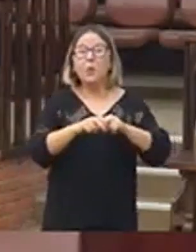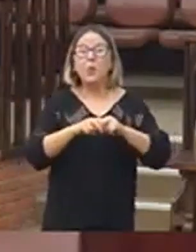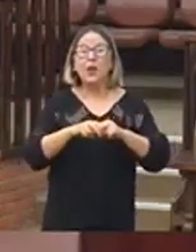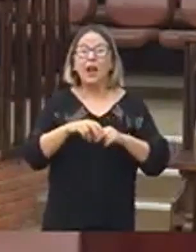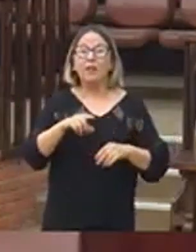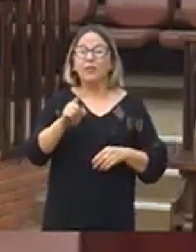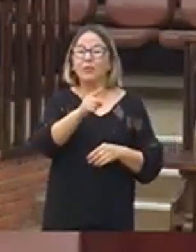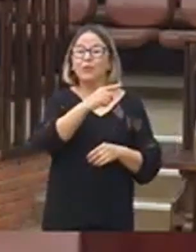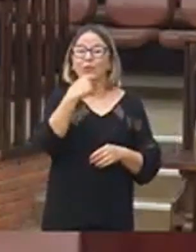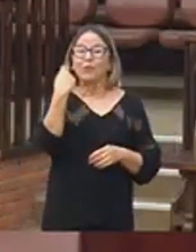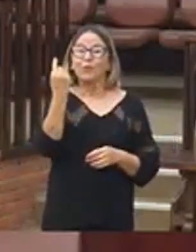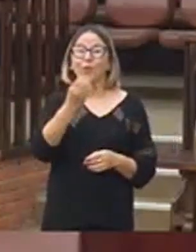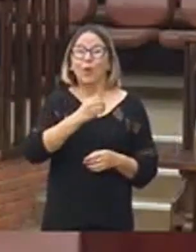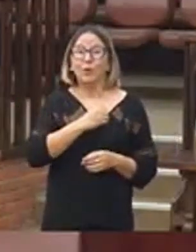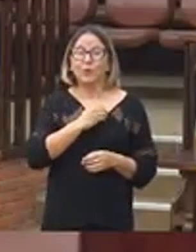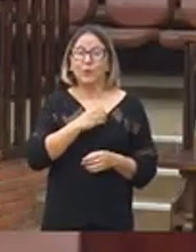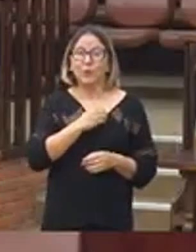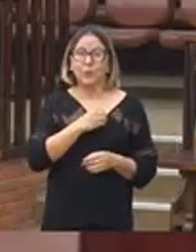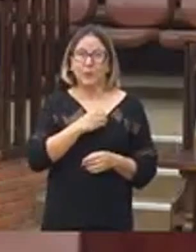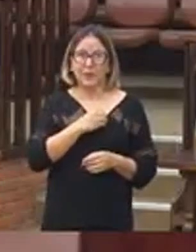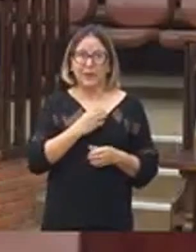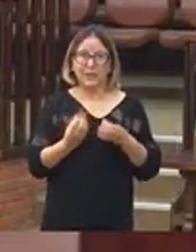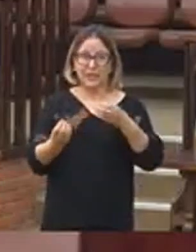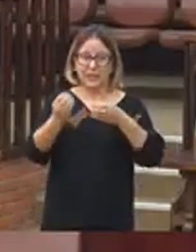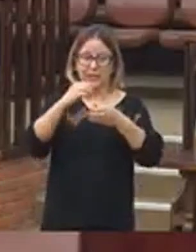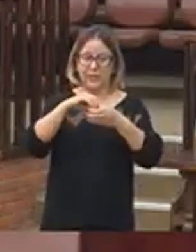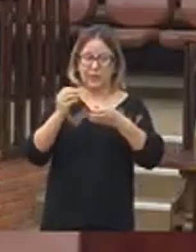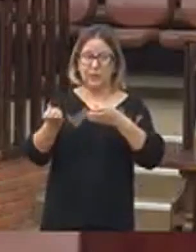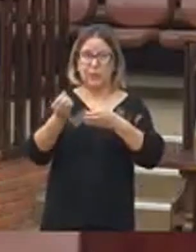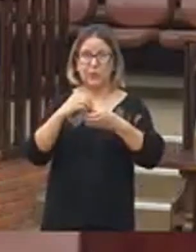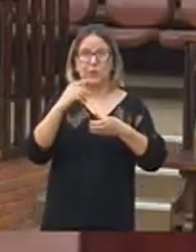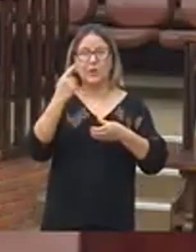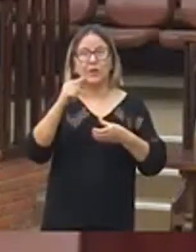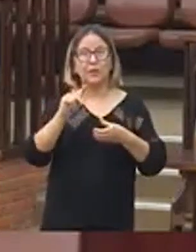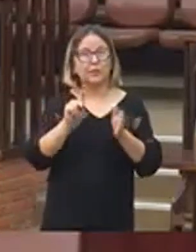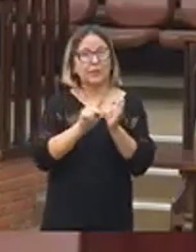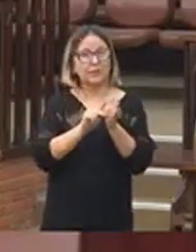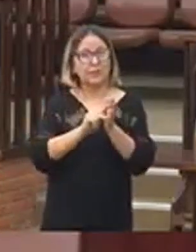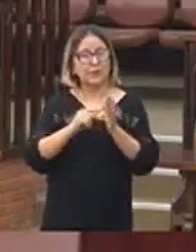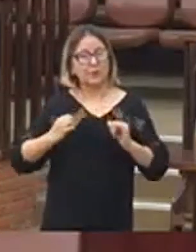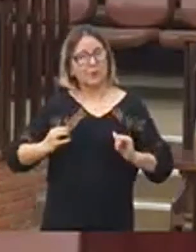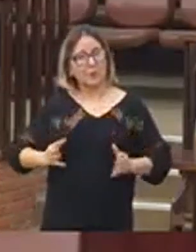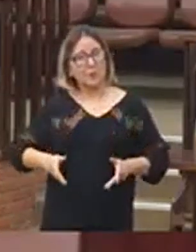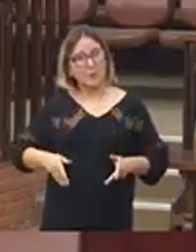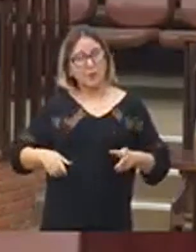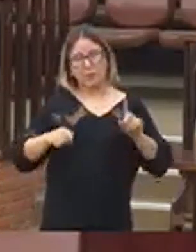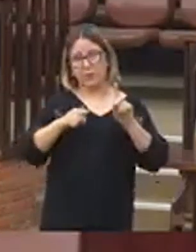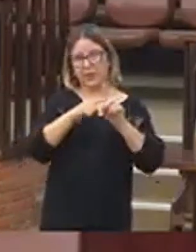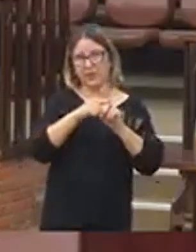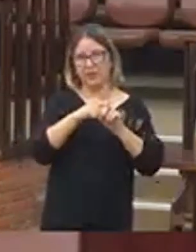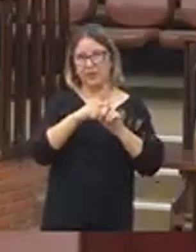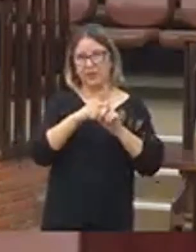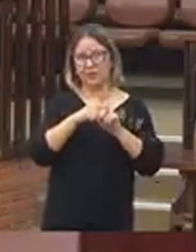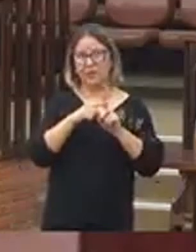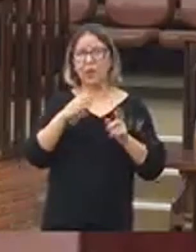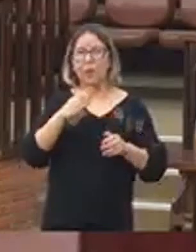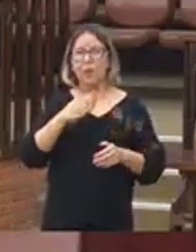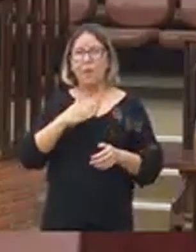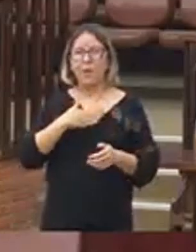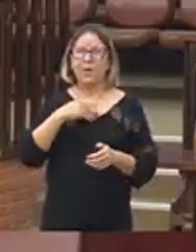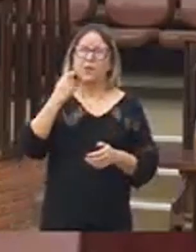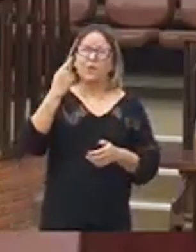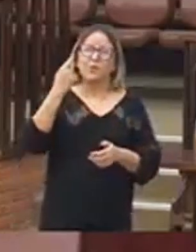é o meu, esse pecado é o seu, esse pecado é o nosso, porque ele não tinha